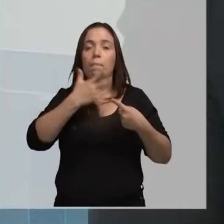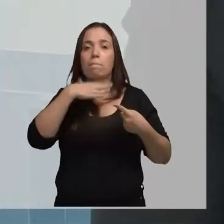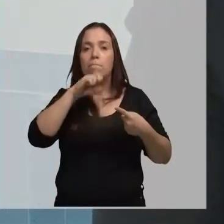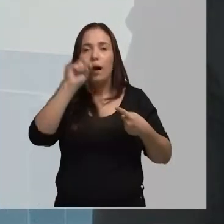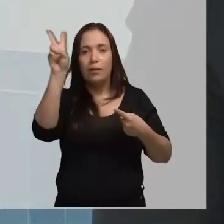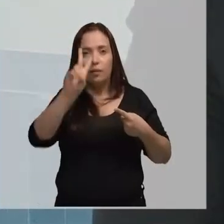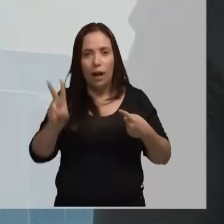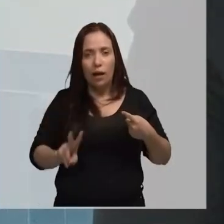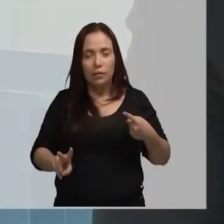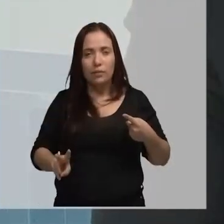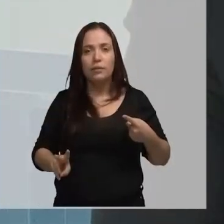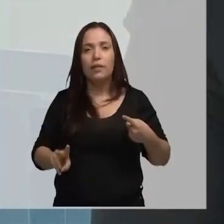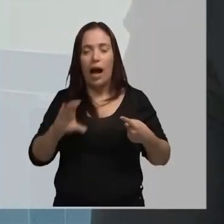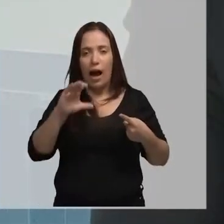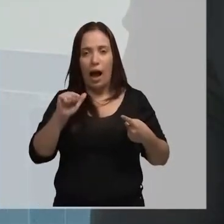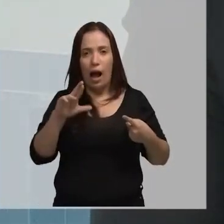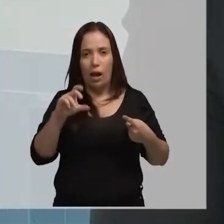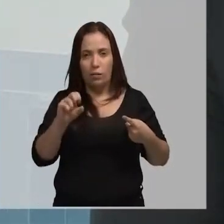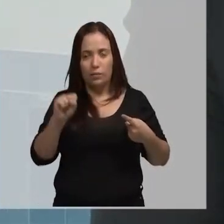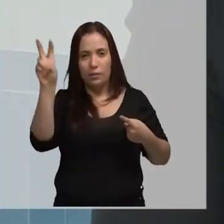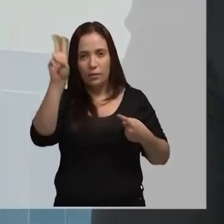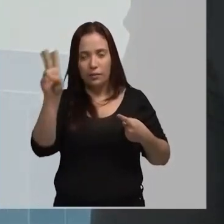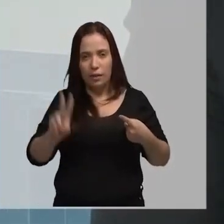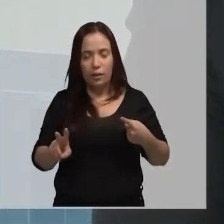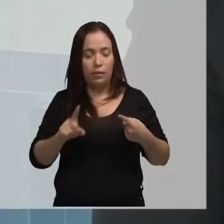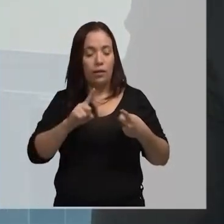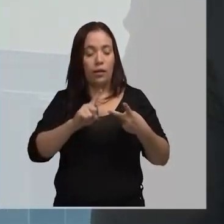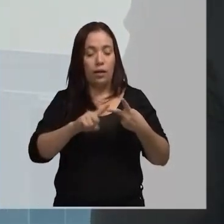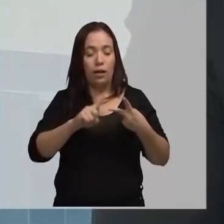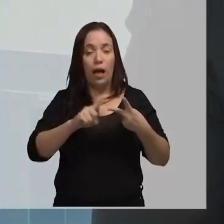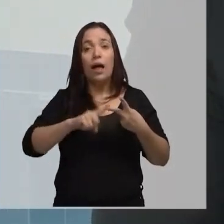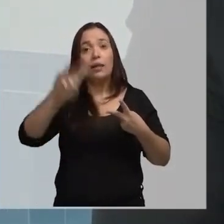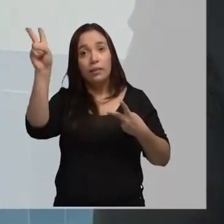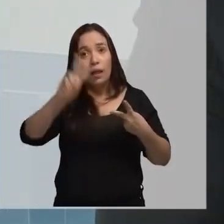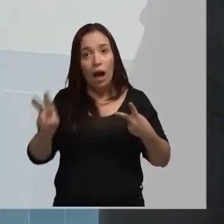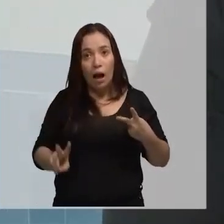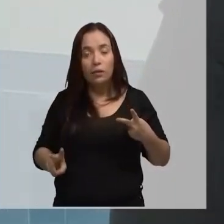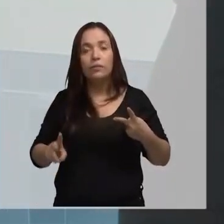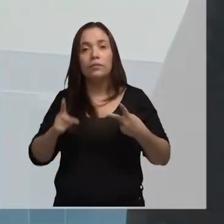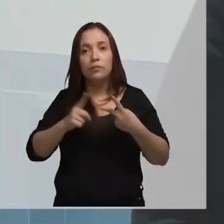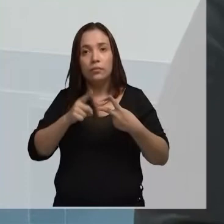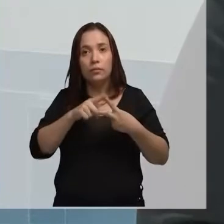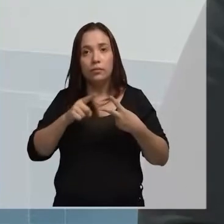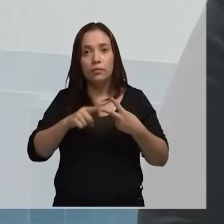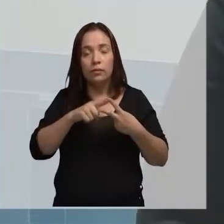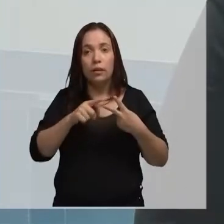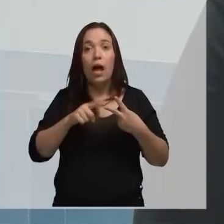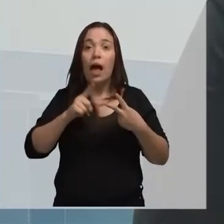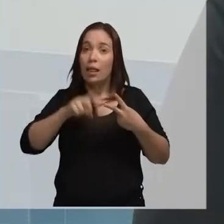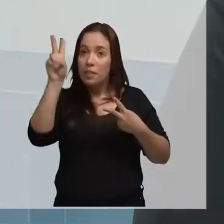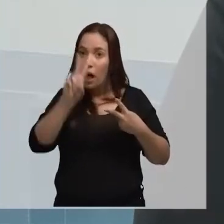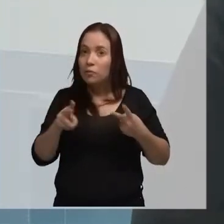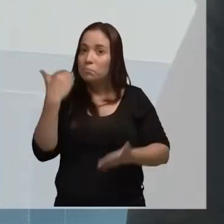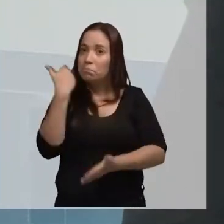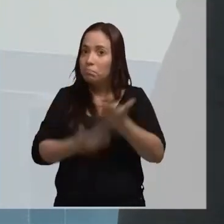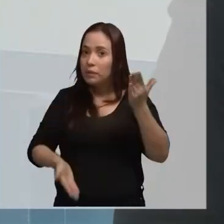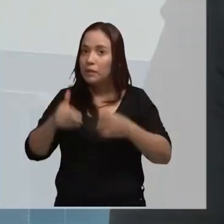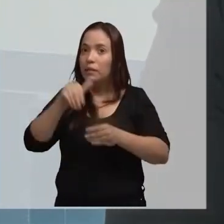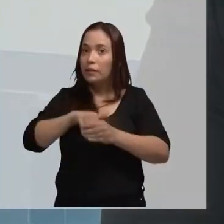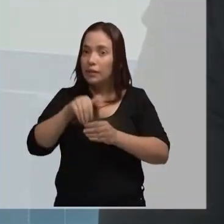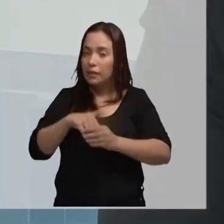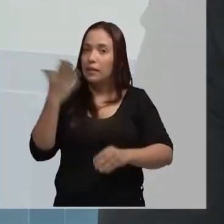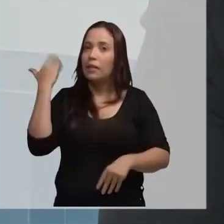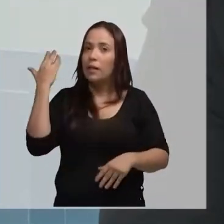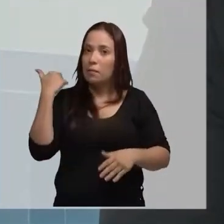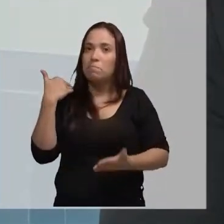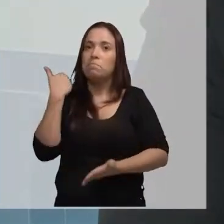Carlos Gereissati. Interessante isso, nos anos 60. E o outro foi o próprio Tasso Gereissati, mas perdeu uma. Teve que perder a primeira